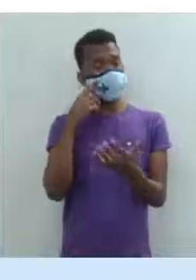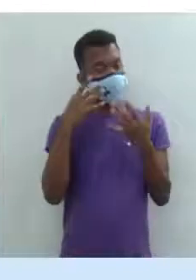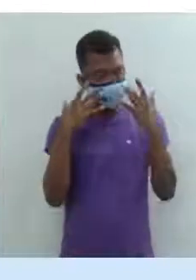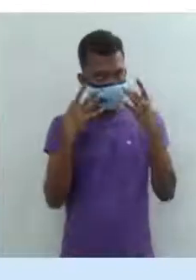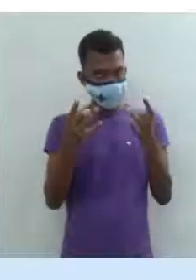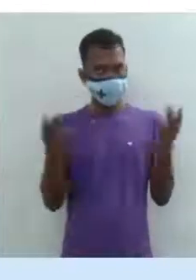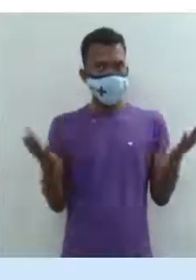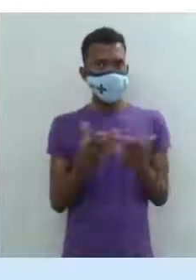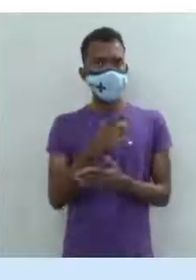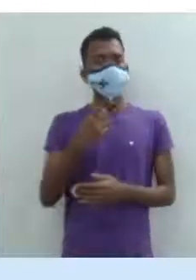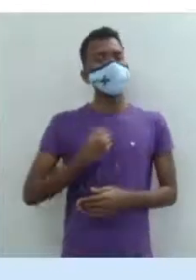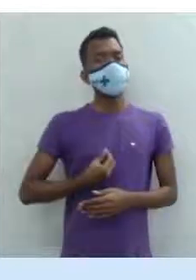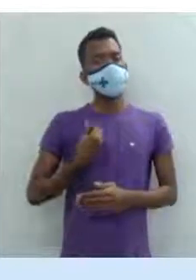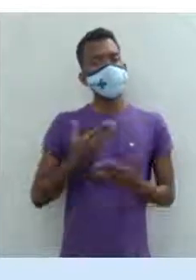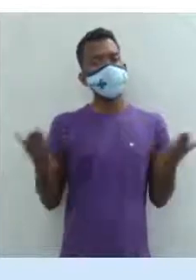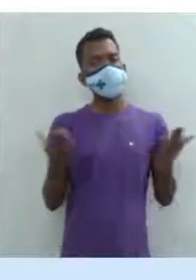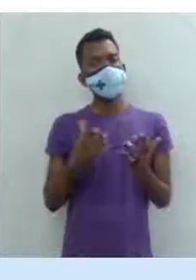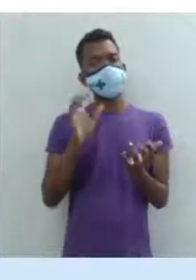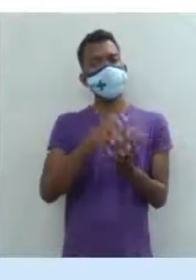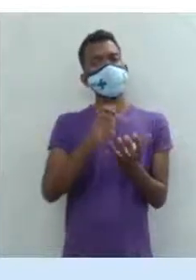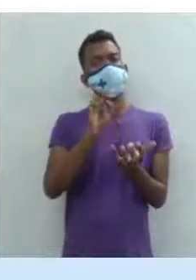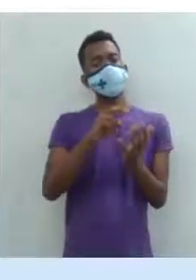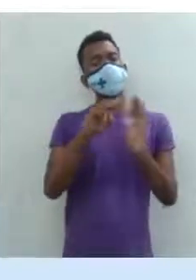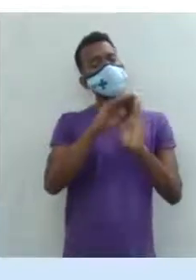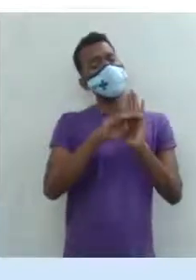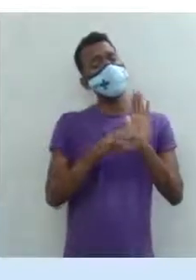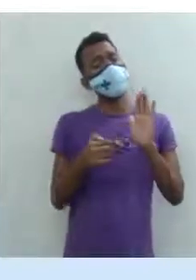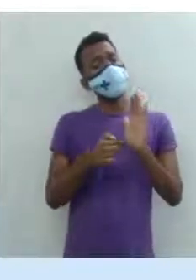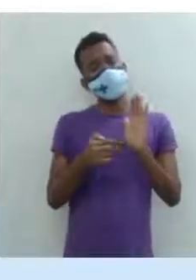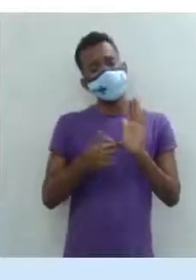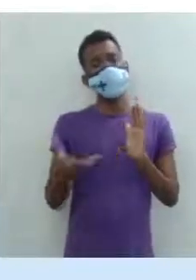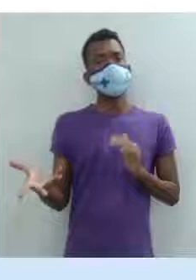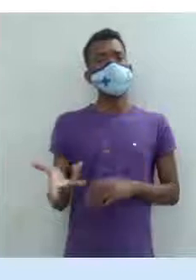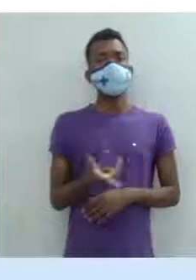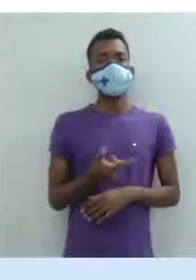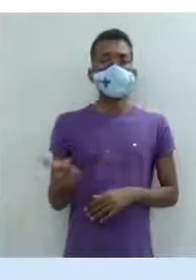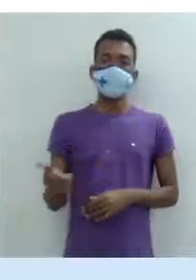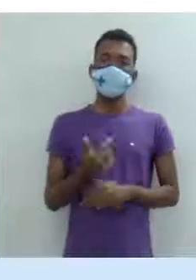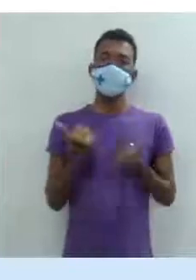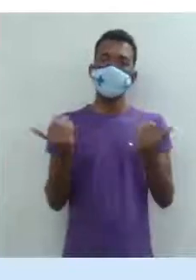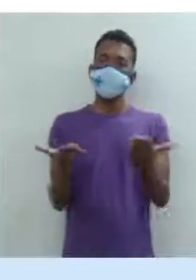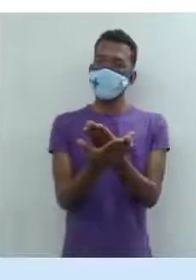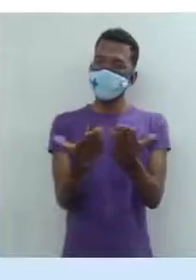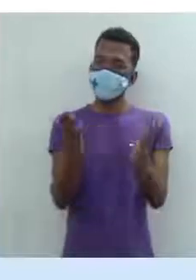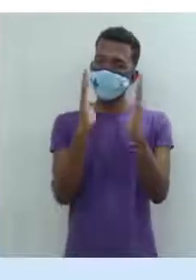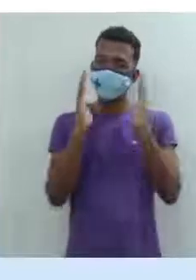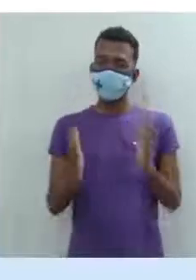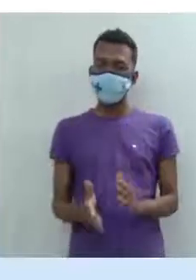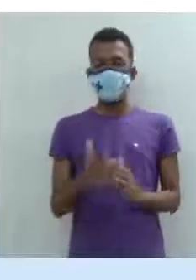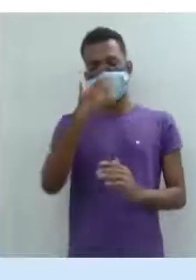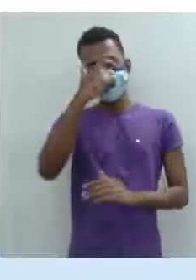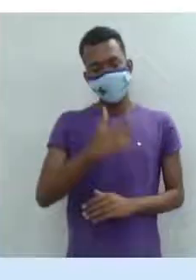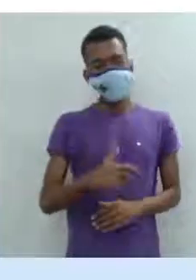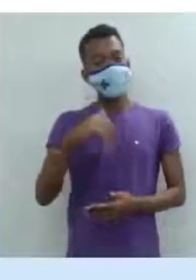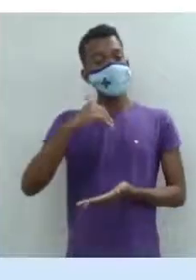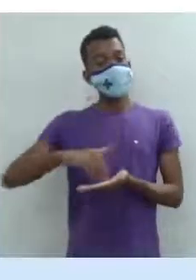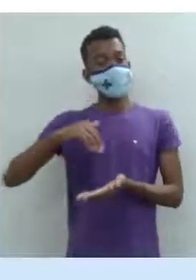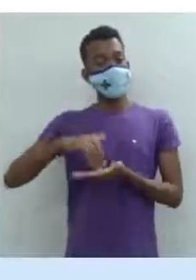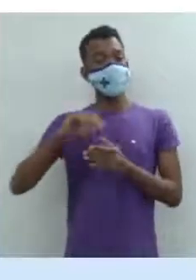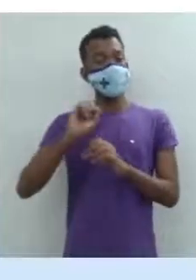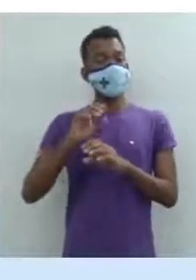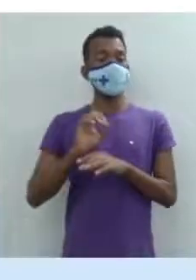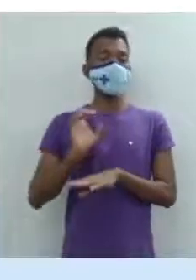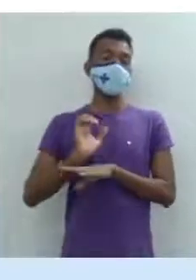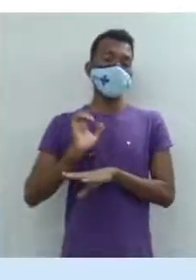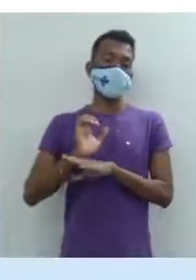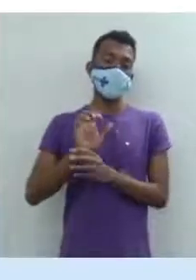né? Você que está em casa, nesse exato momento, assistindo esse programa maravilhoso, feito para você, pela Secretaria de Educação do Estado de